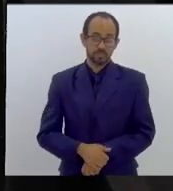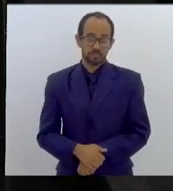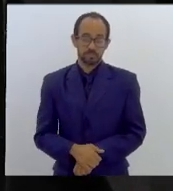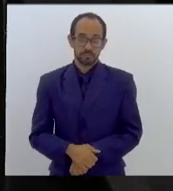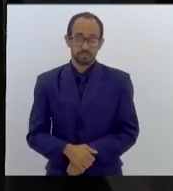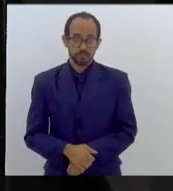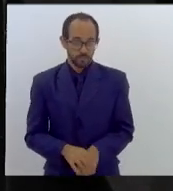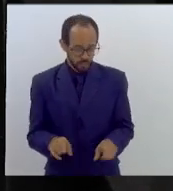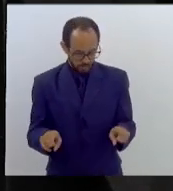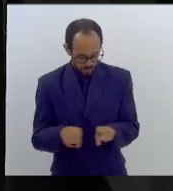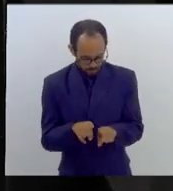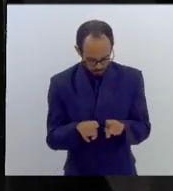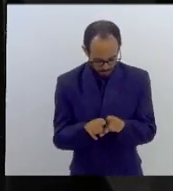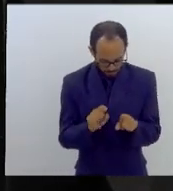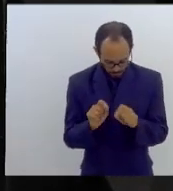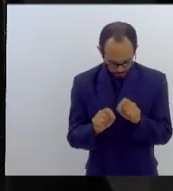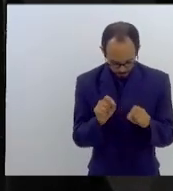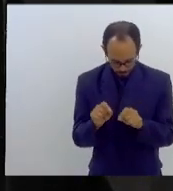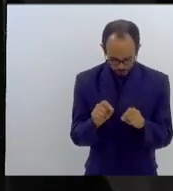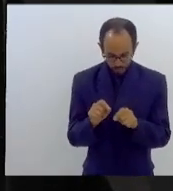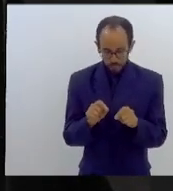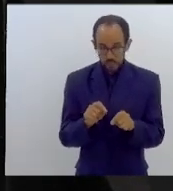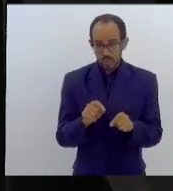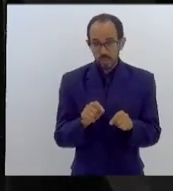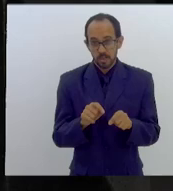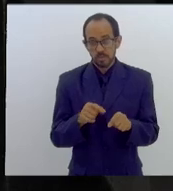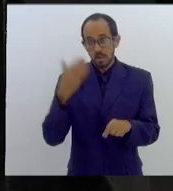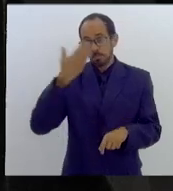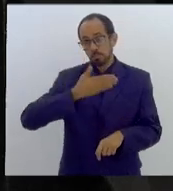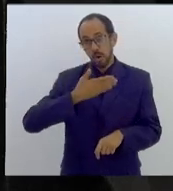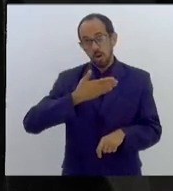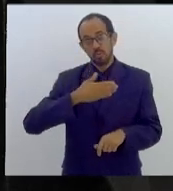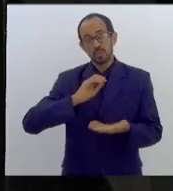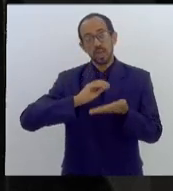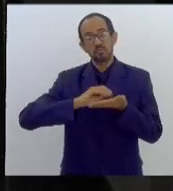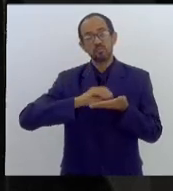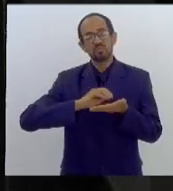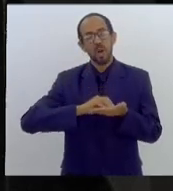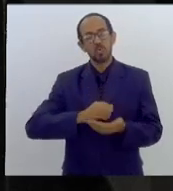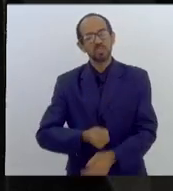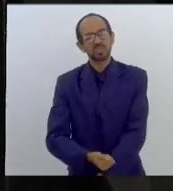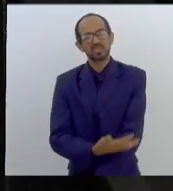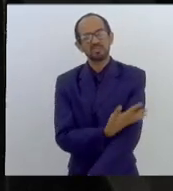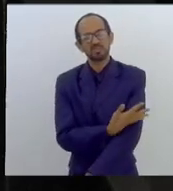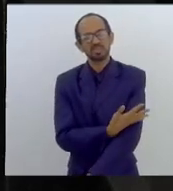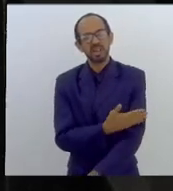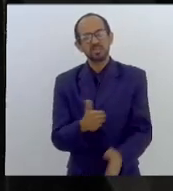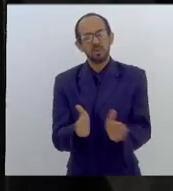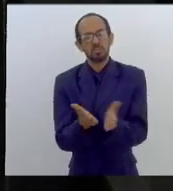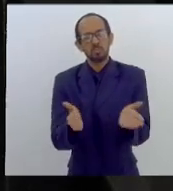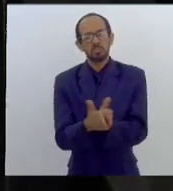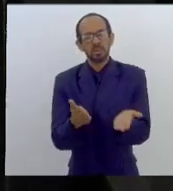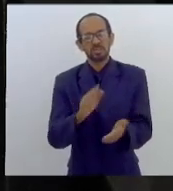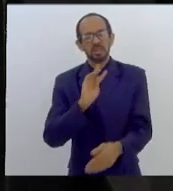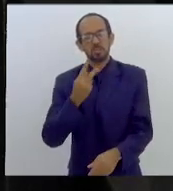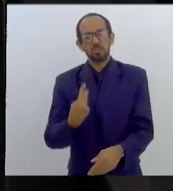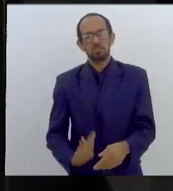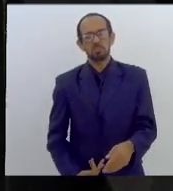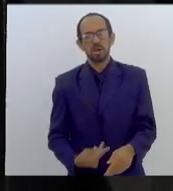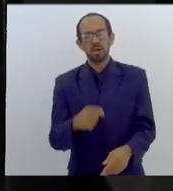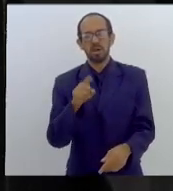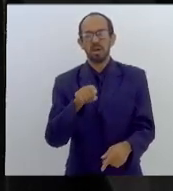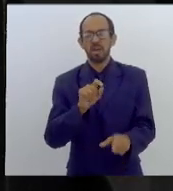aí numa prova de grande insensibilidade para com a miséria humana. E aí eu me refiro à redução